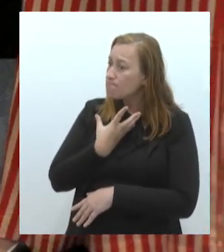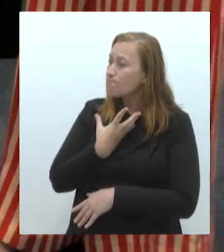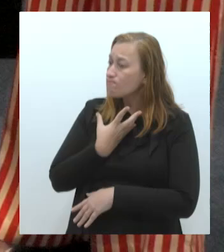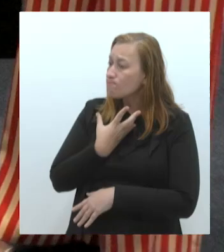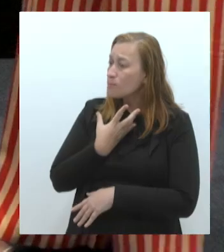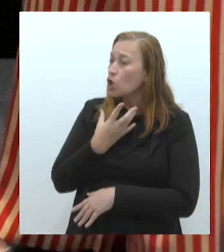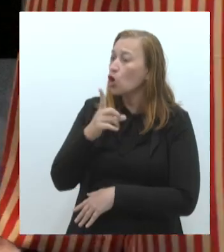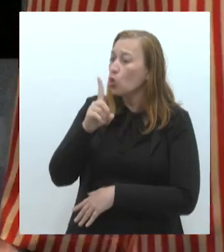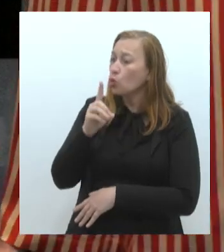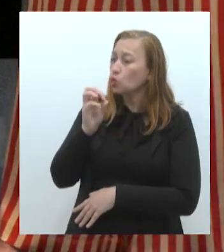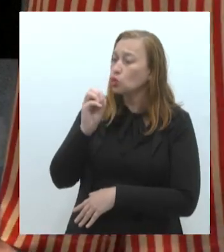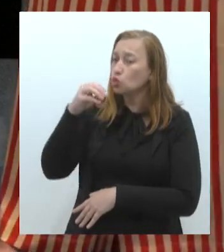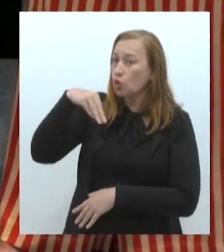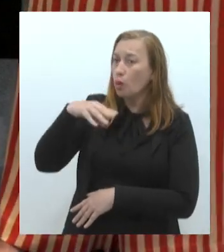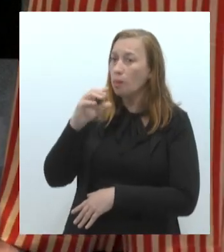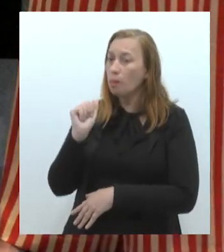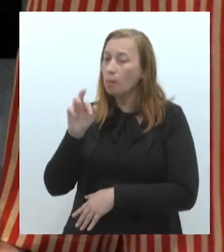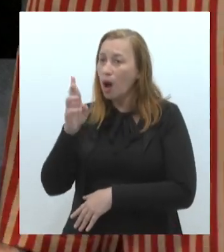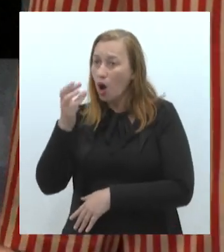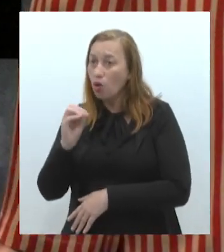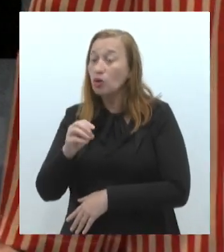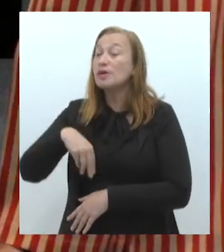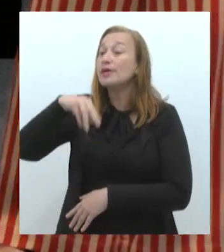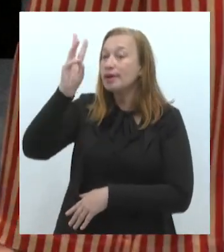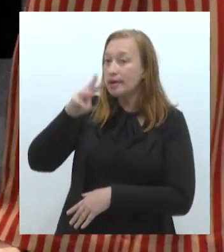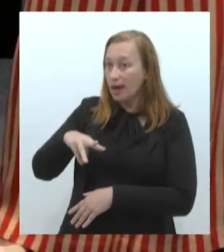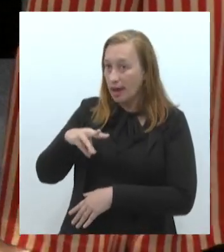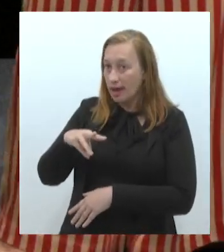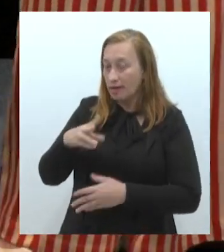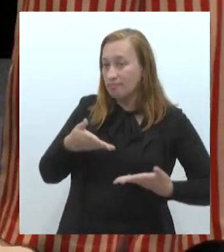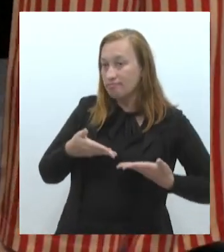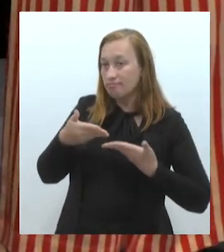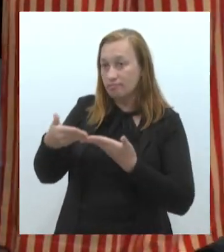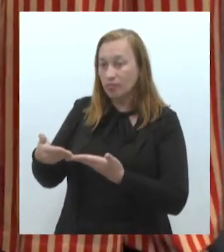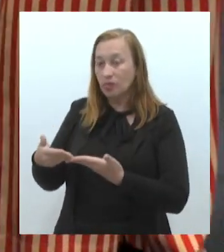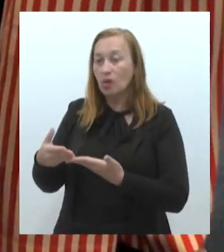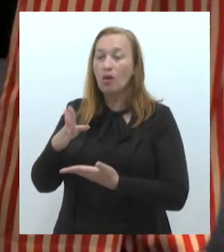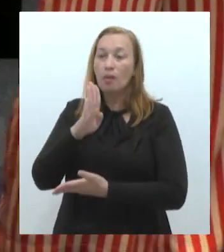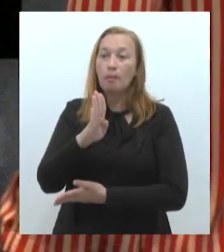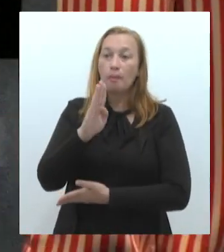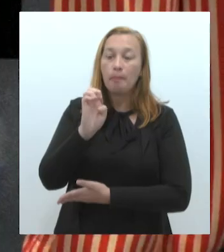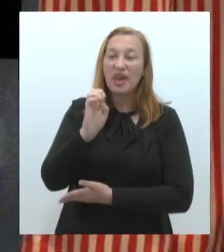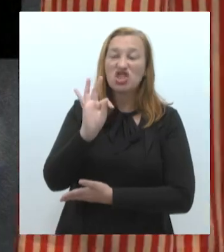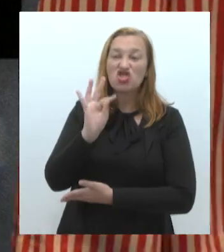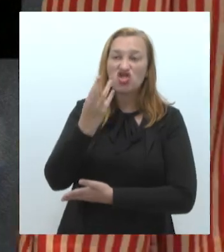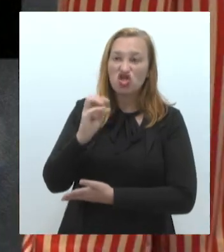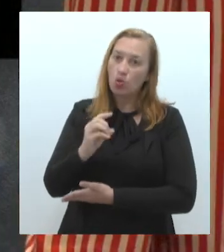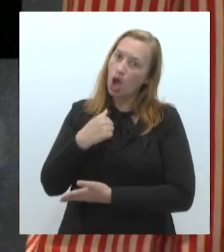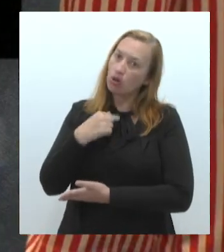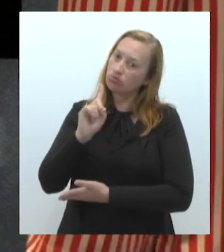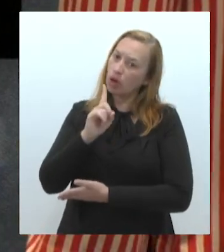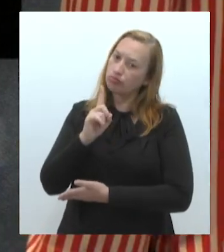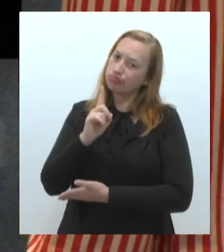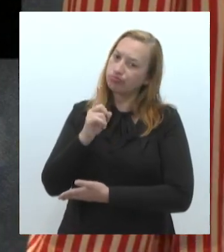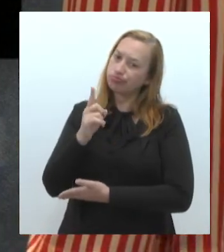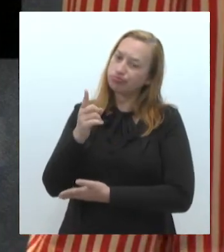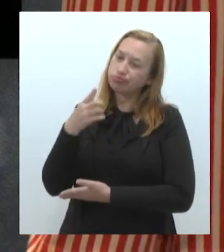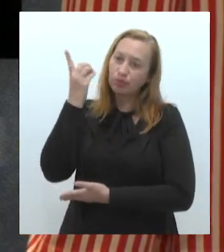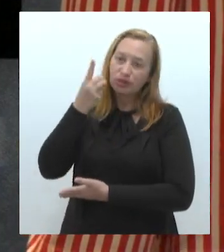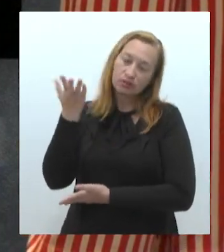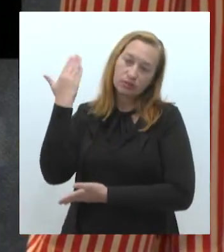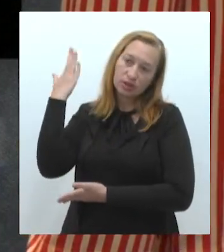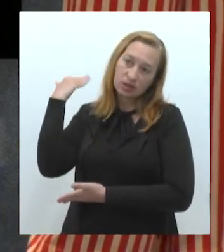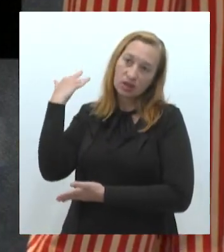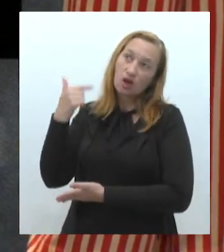o Dom Mauro Morelli. Quem me apresentou o Dom Mauro Morelli foi o Betinho, eu não era deputado ainda. Foi lá no Ibase,